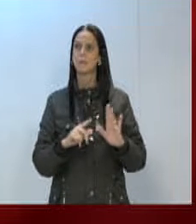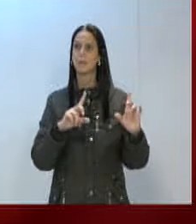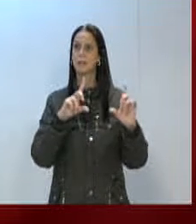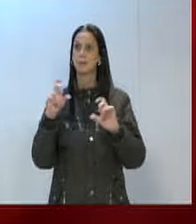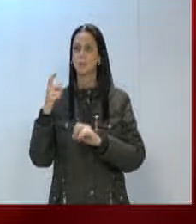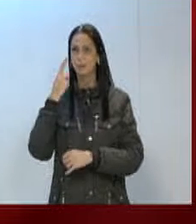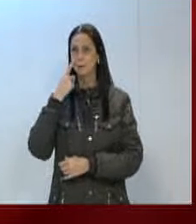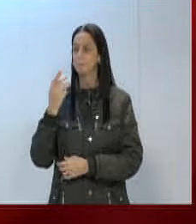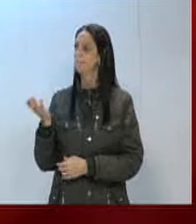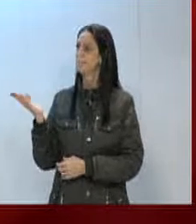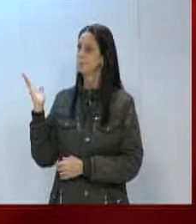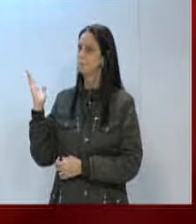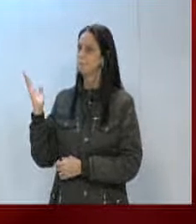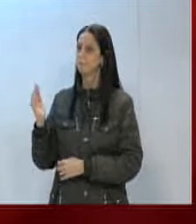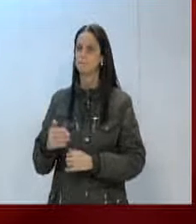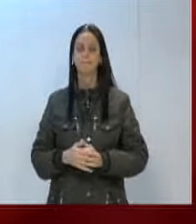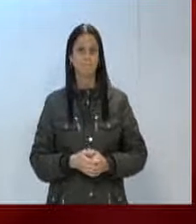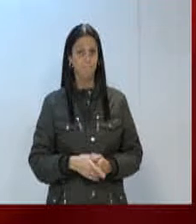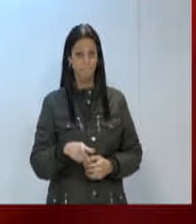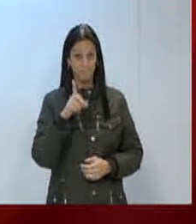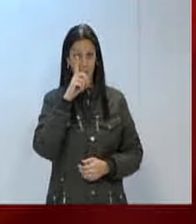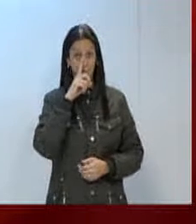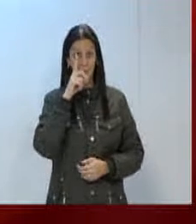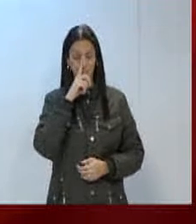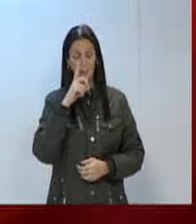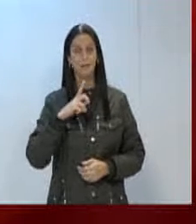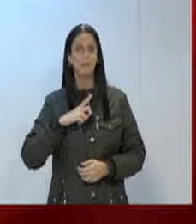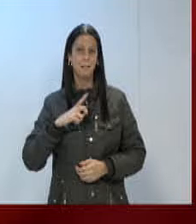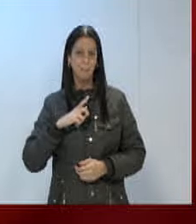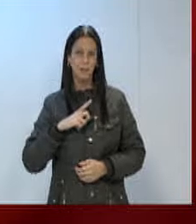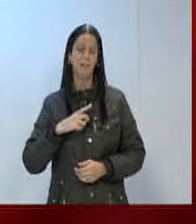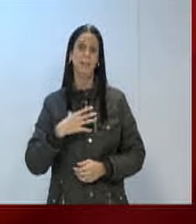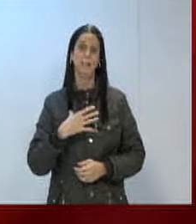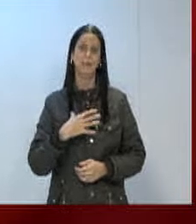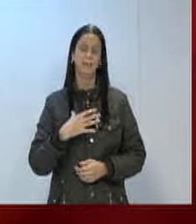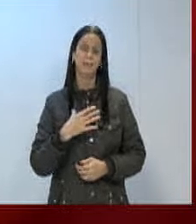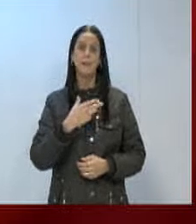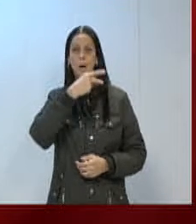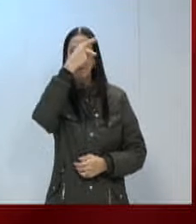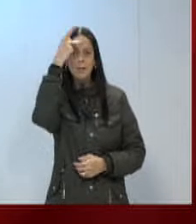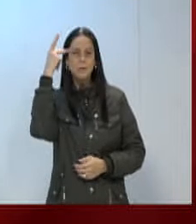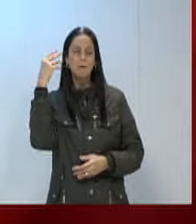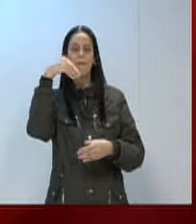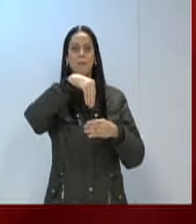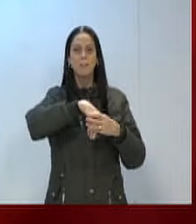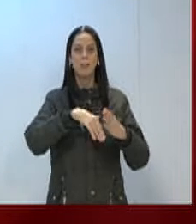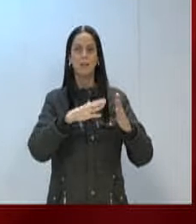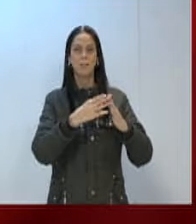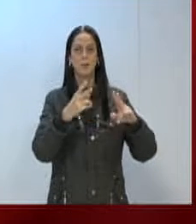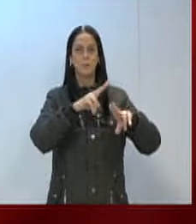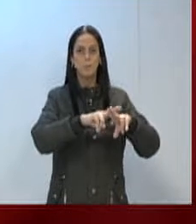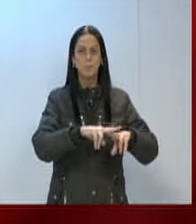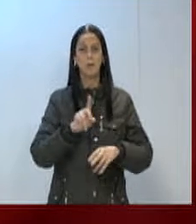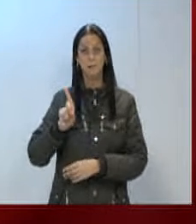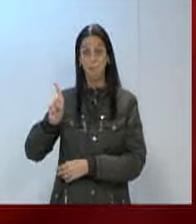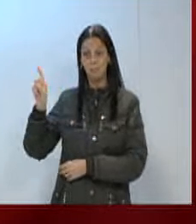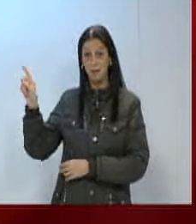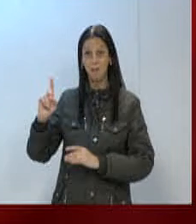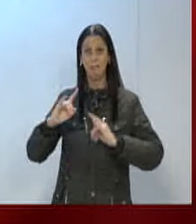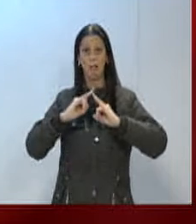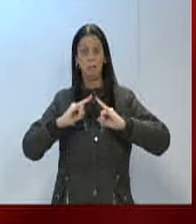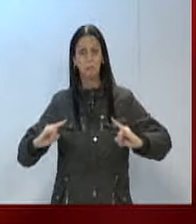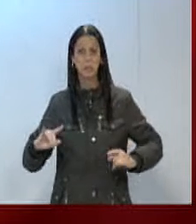por favor essas mães e familiares esposas de presidiários estão acampados já alguns